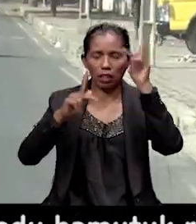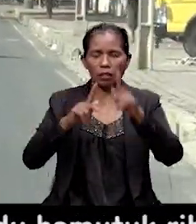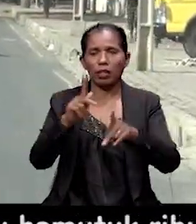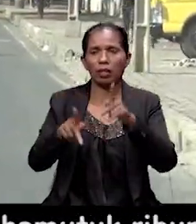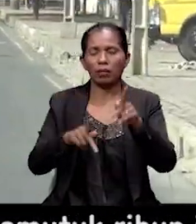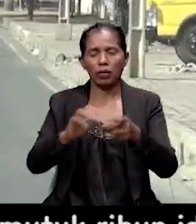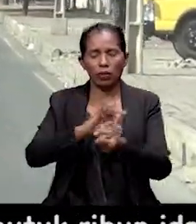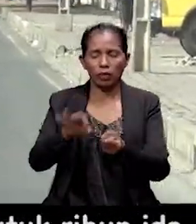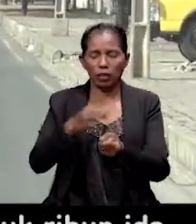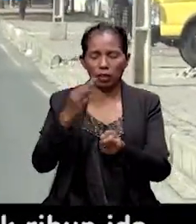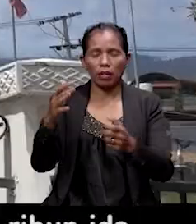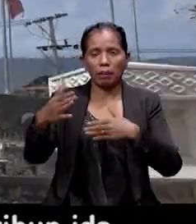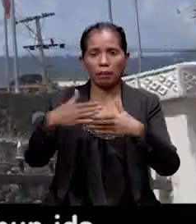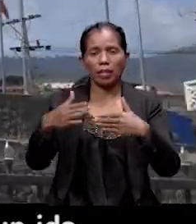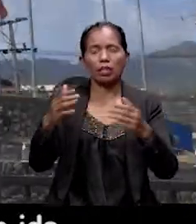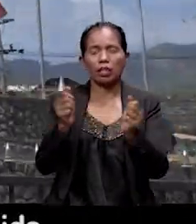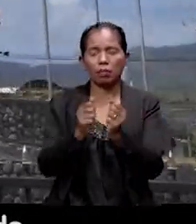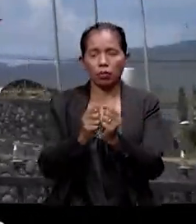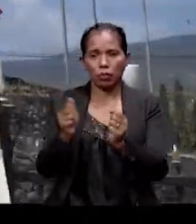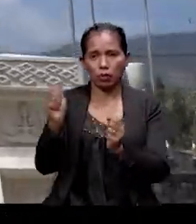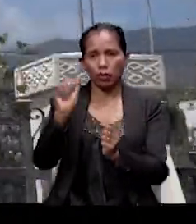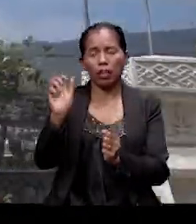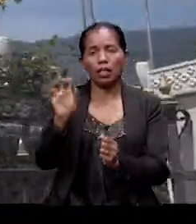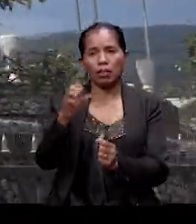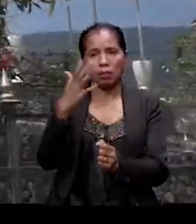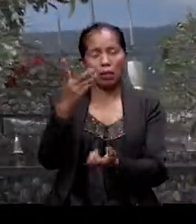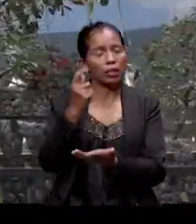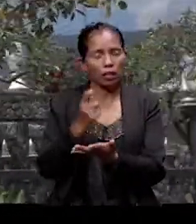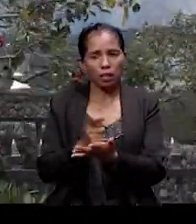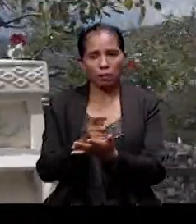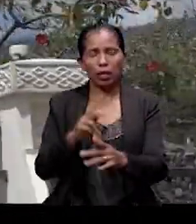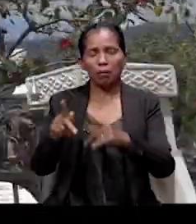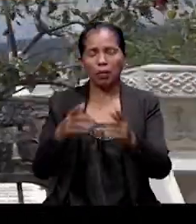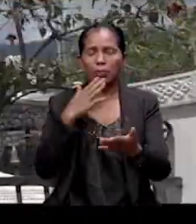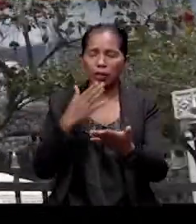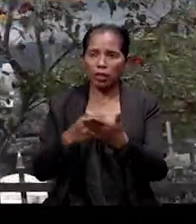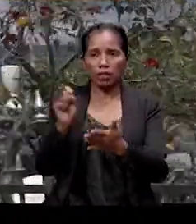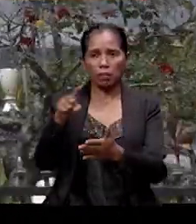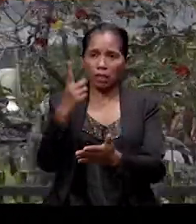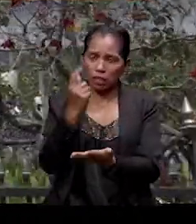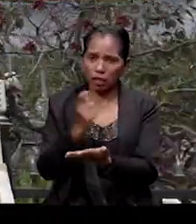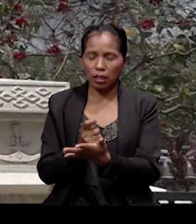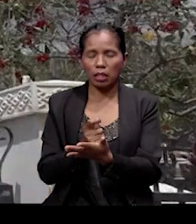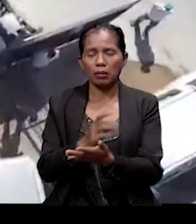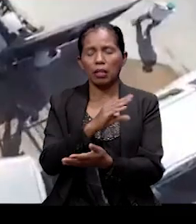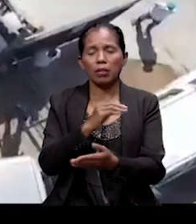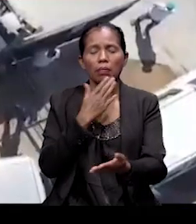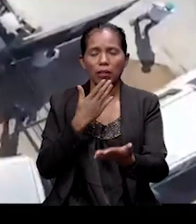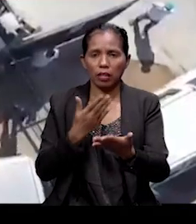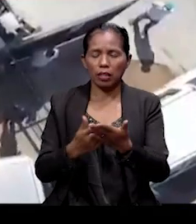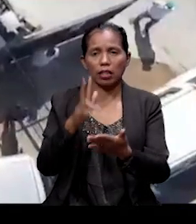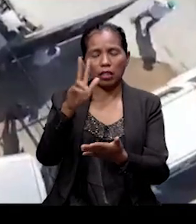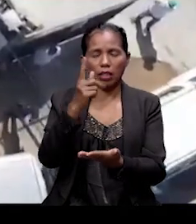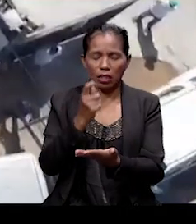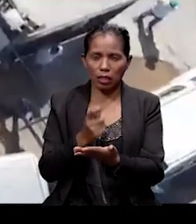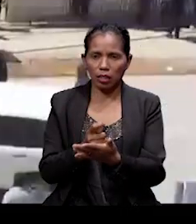confirmado COVID-19, Besikrihun Senurusin Lima, caso recuperado Besikrihun Senurusin Ida, caso ativo Rihun Tolu Racing,